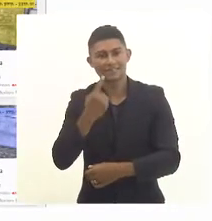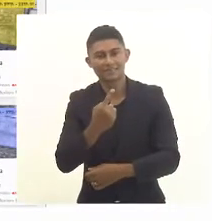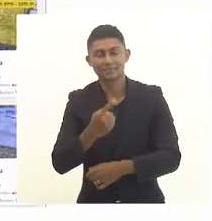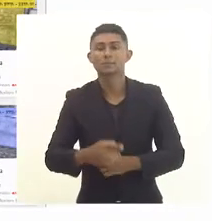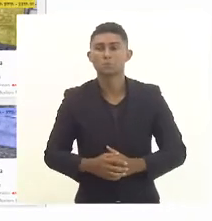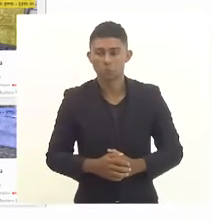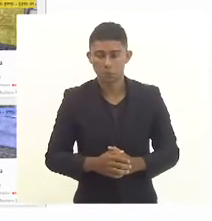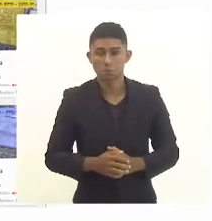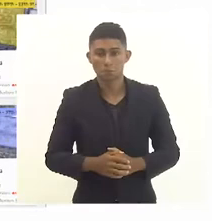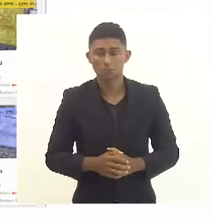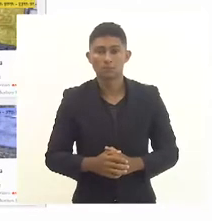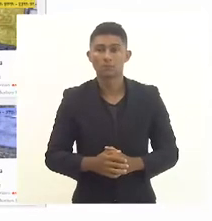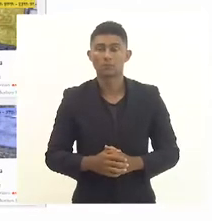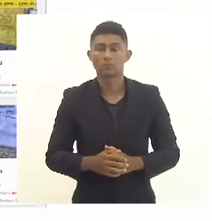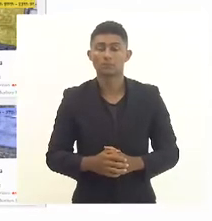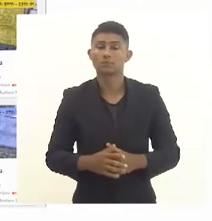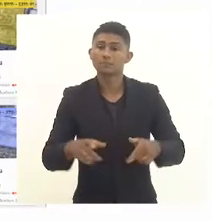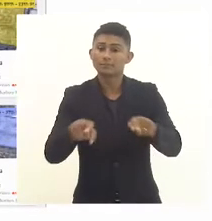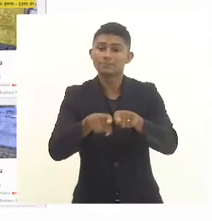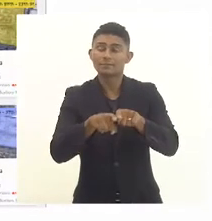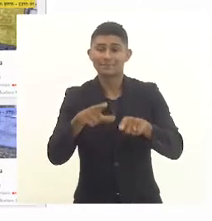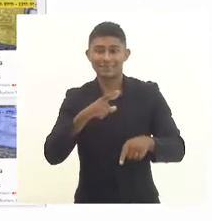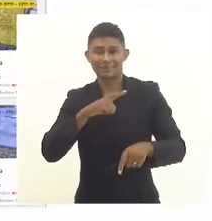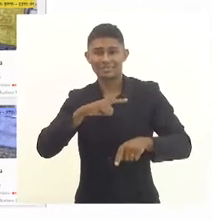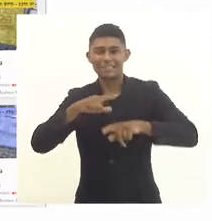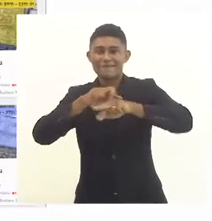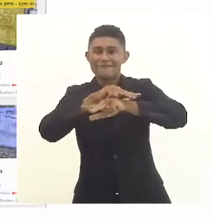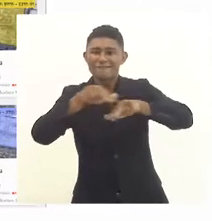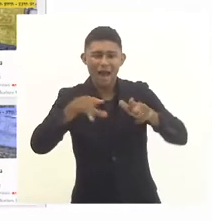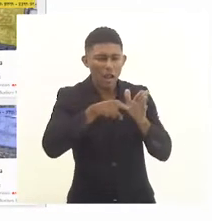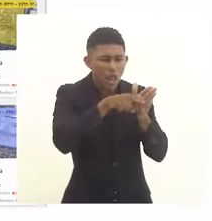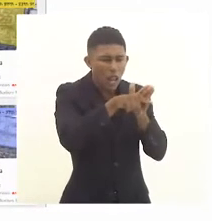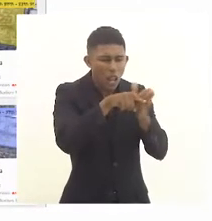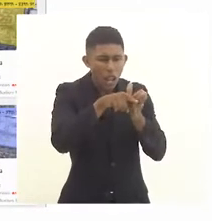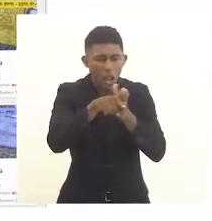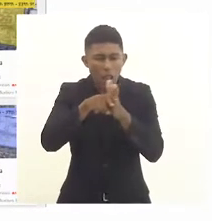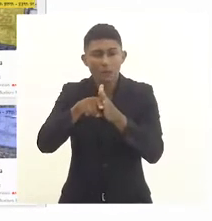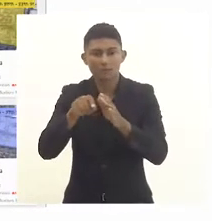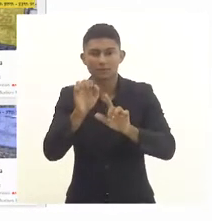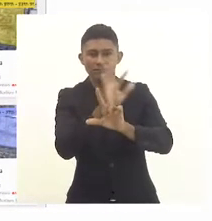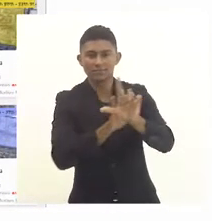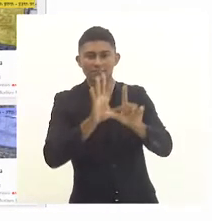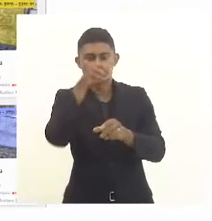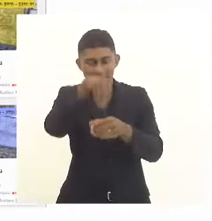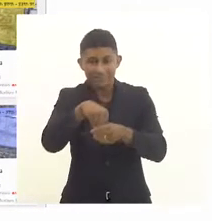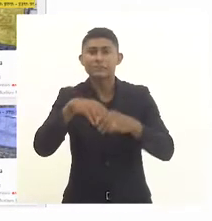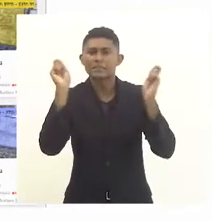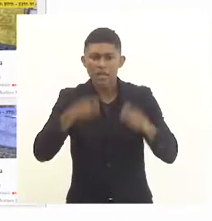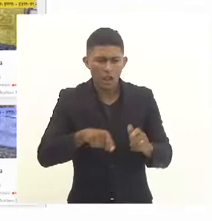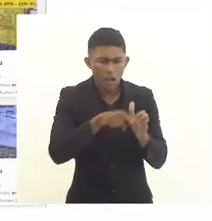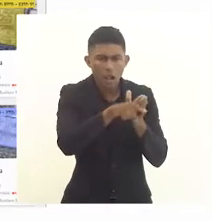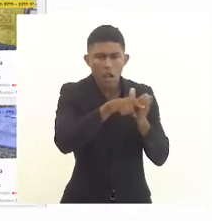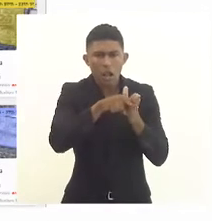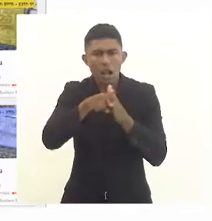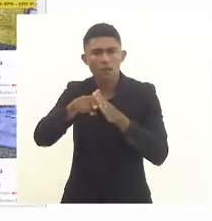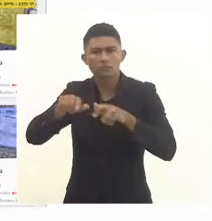E aí você tem vários cenários analíticos que vão rodando dentro do nosso sistema.